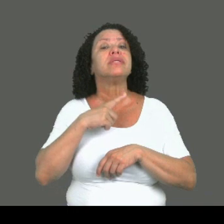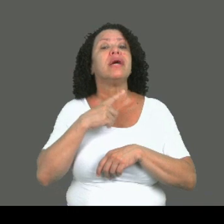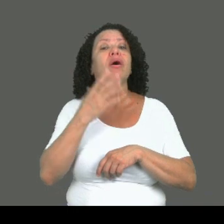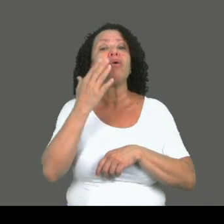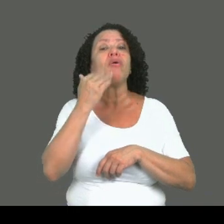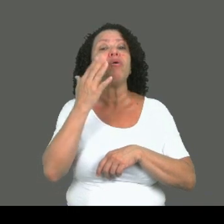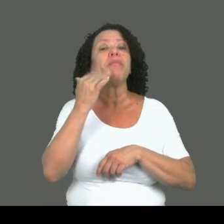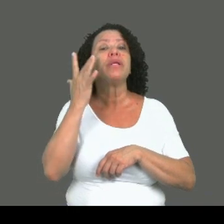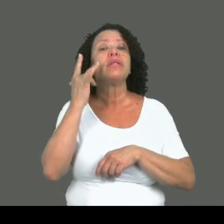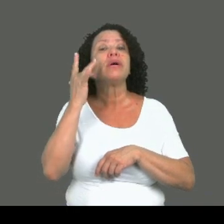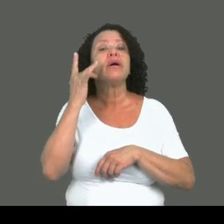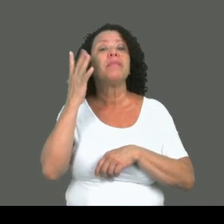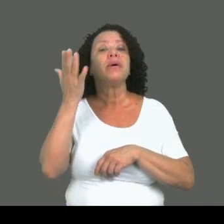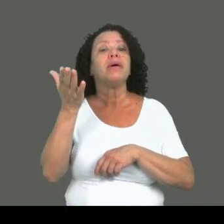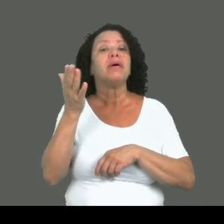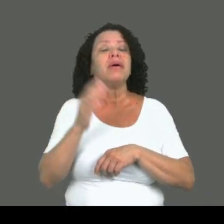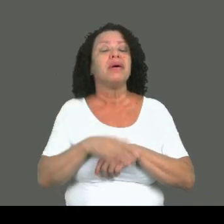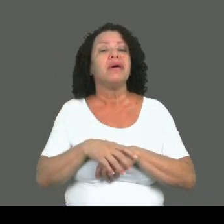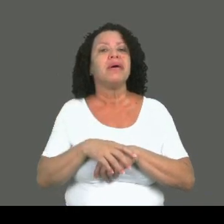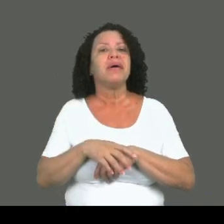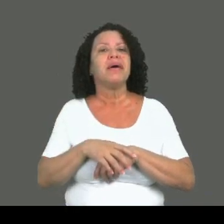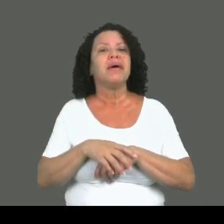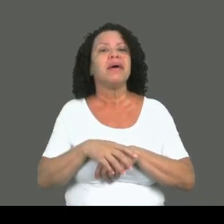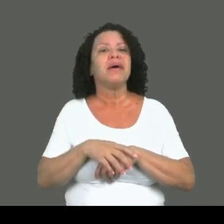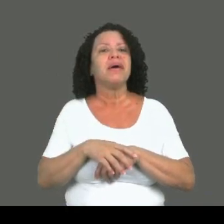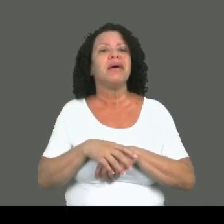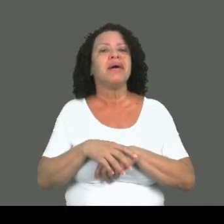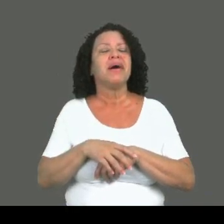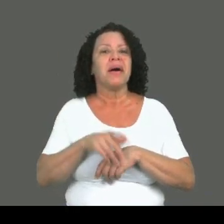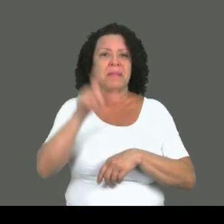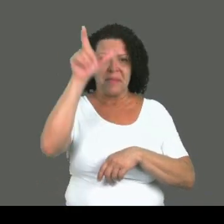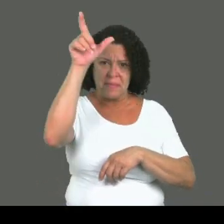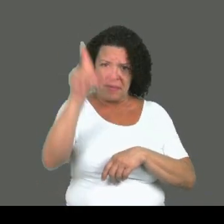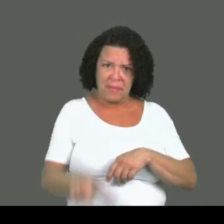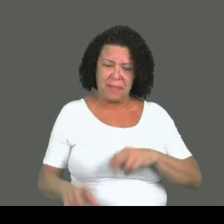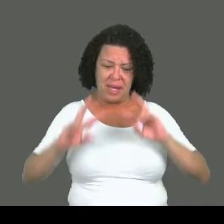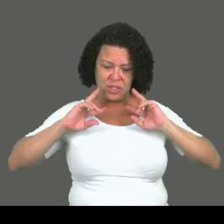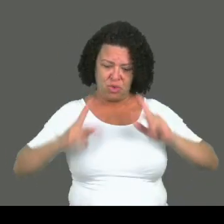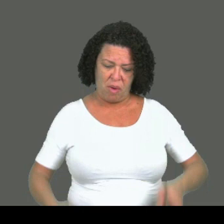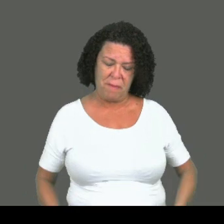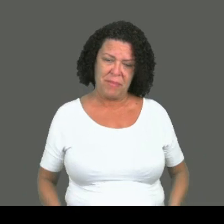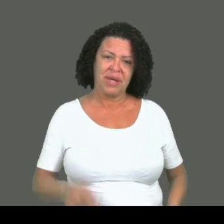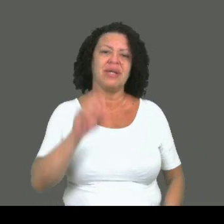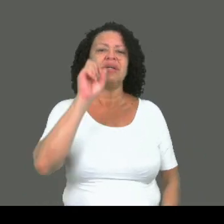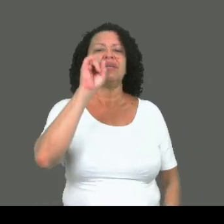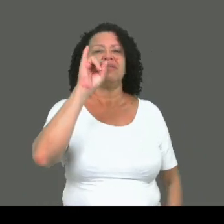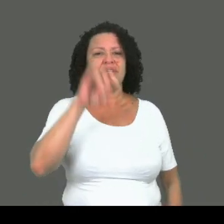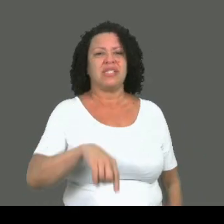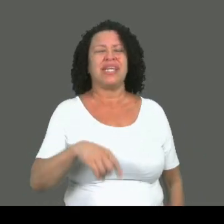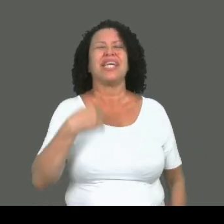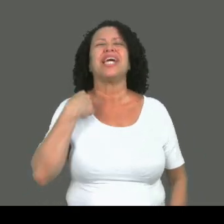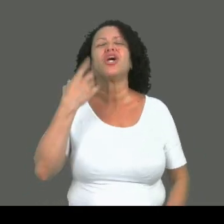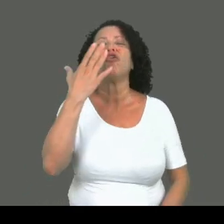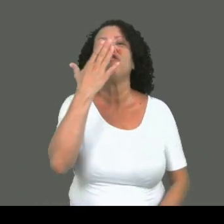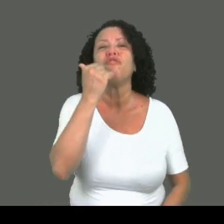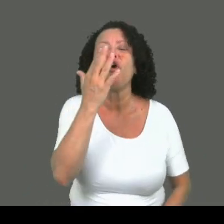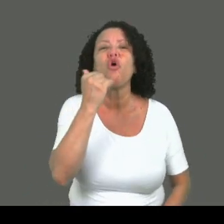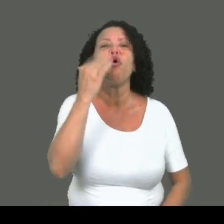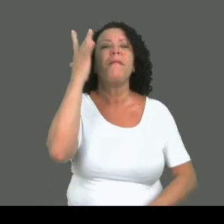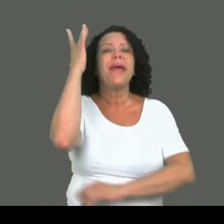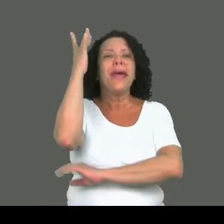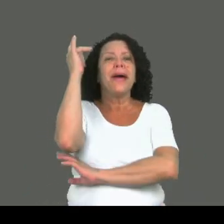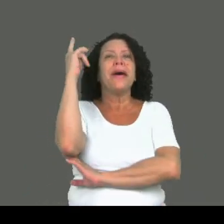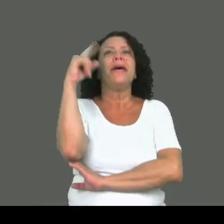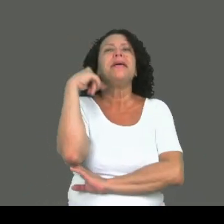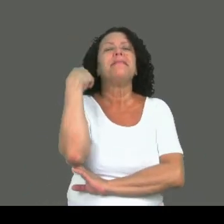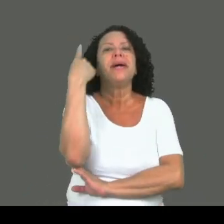amanhã, né? Mas o ser humano, sim. O ser humano, ele tem o hábito de